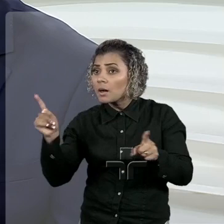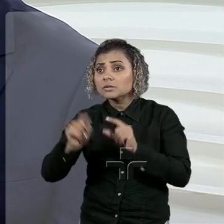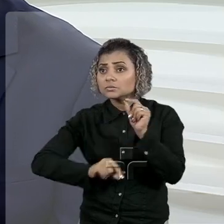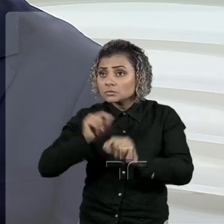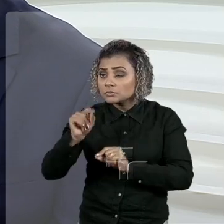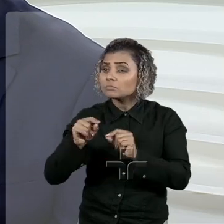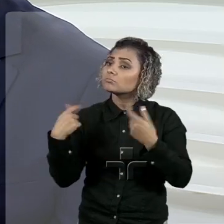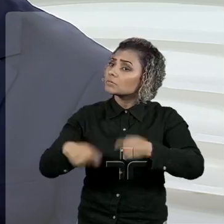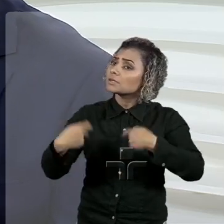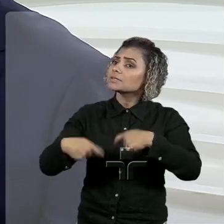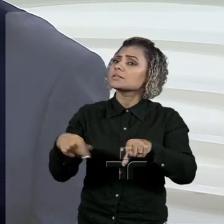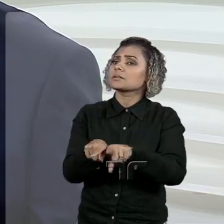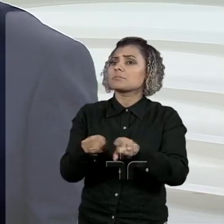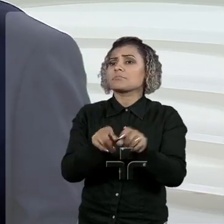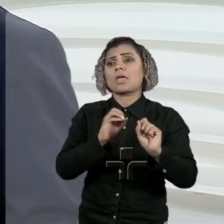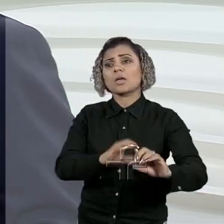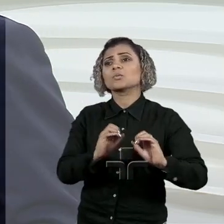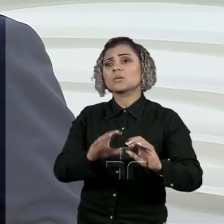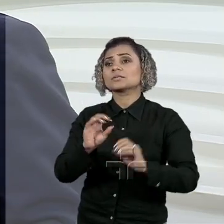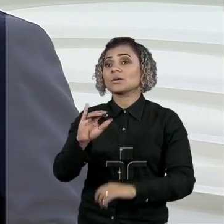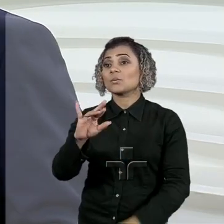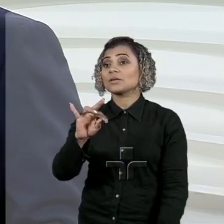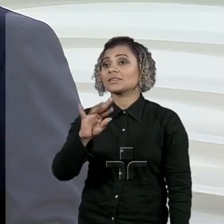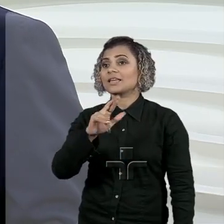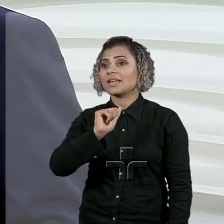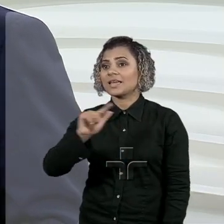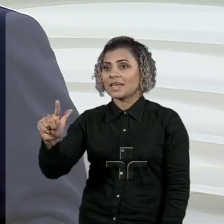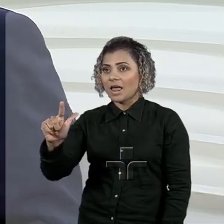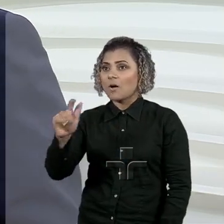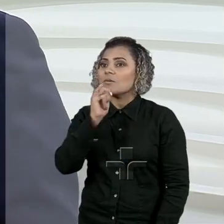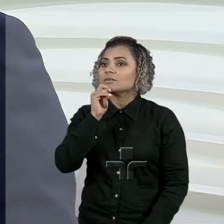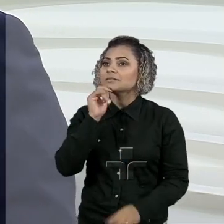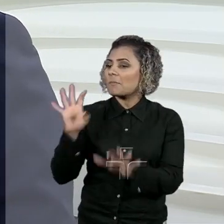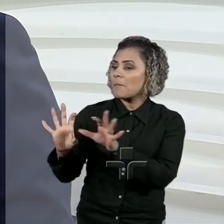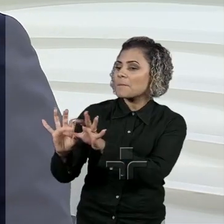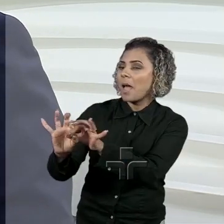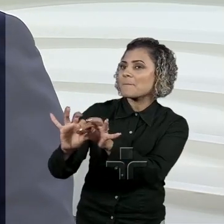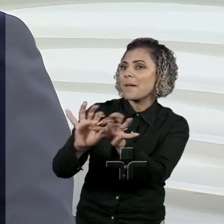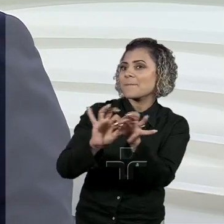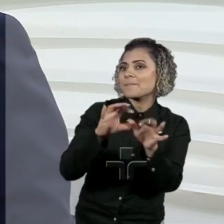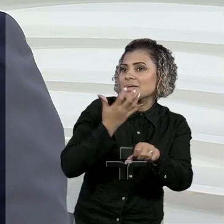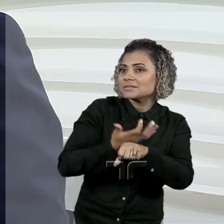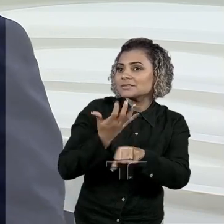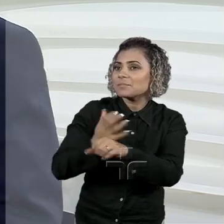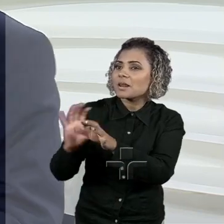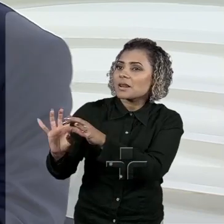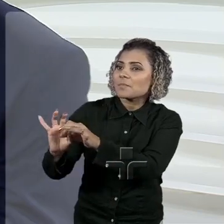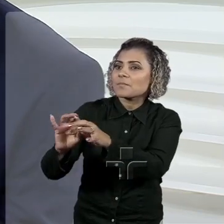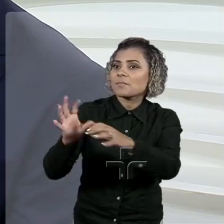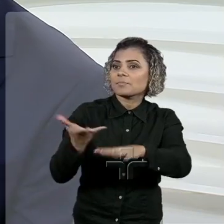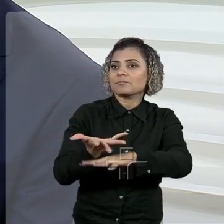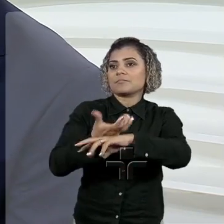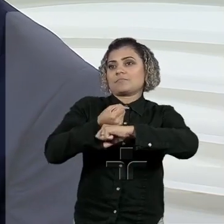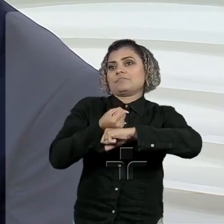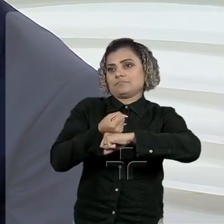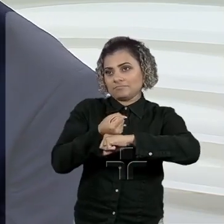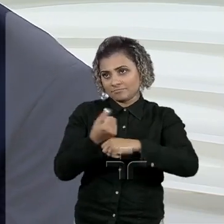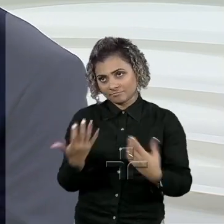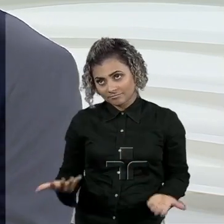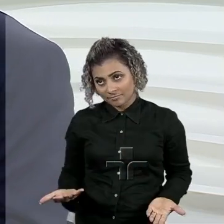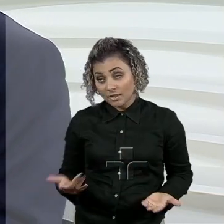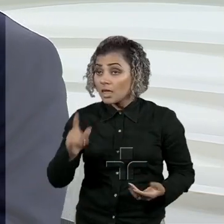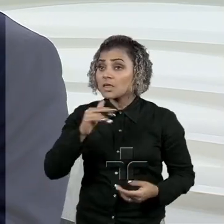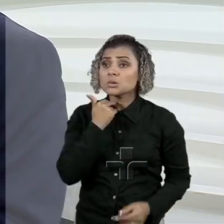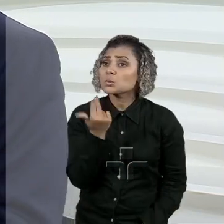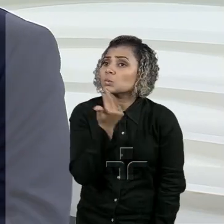uma educação integral, em tempo integral para alguns, e não trazer isso que funciona para todos. Não dá